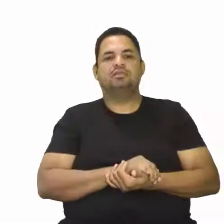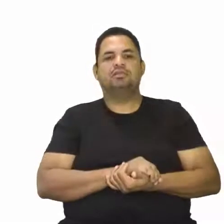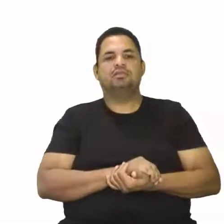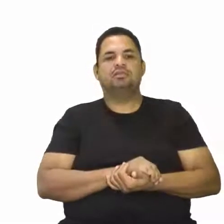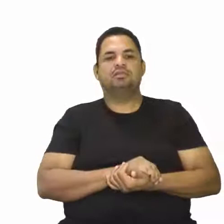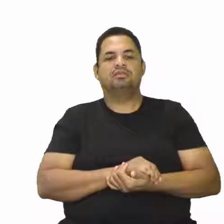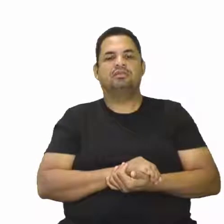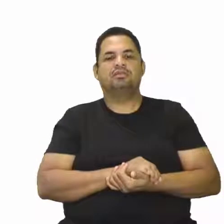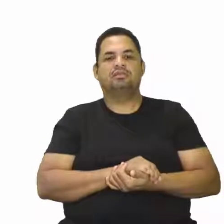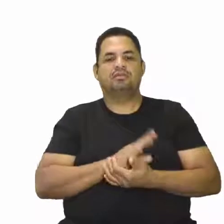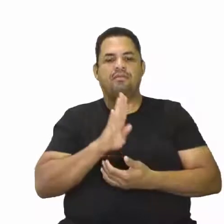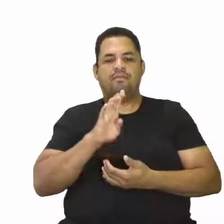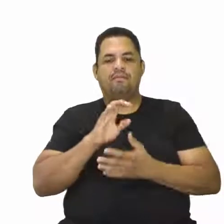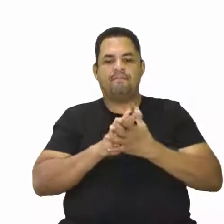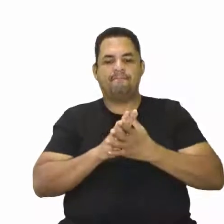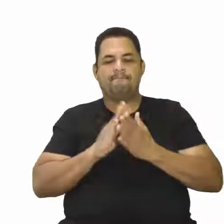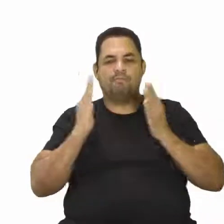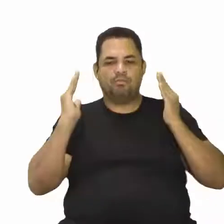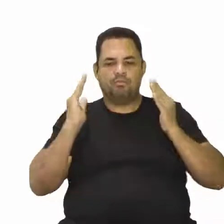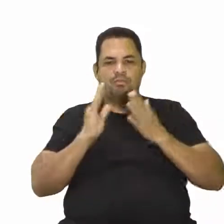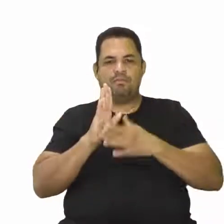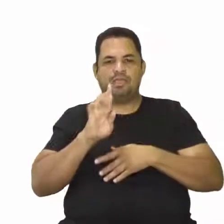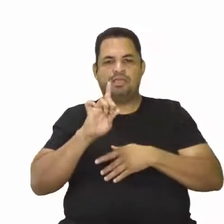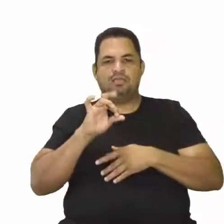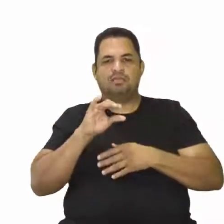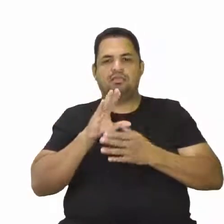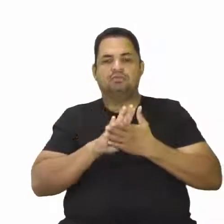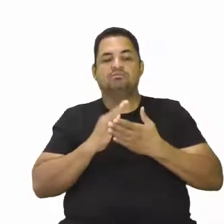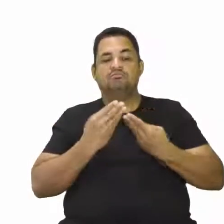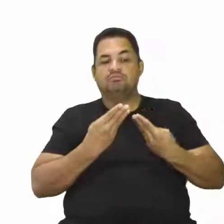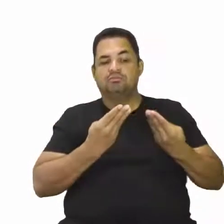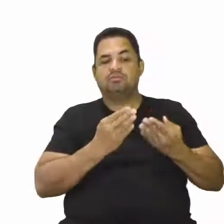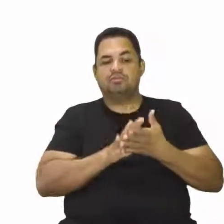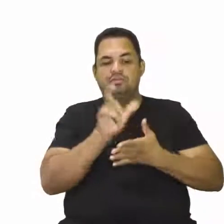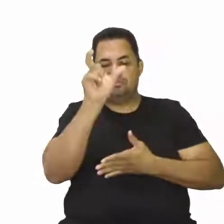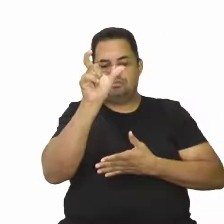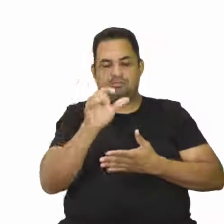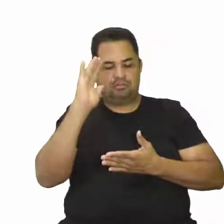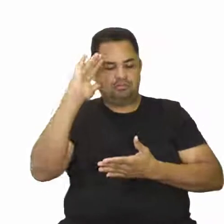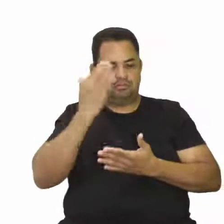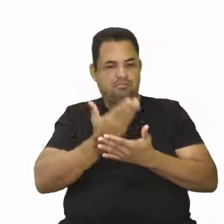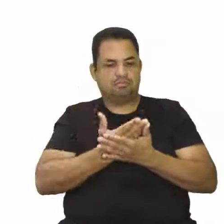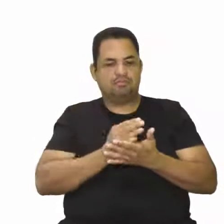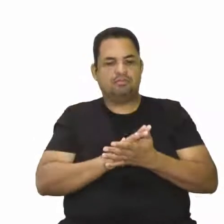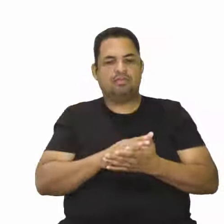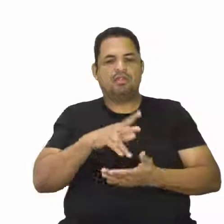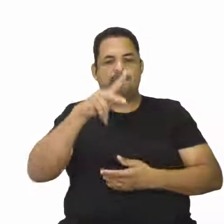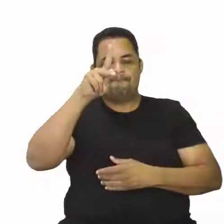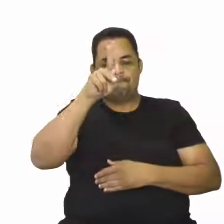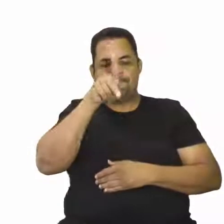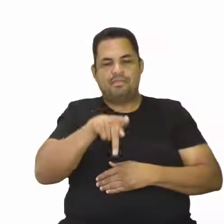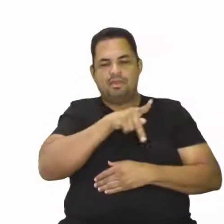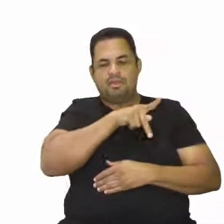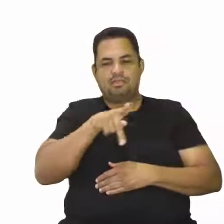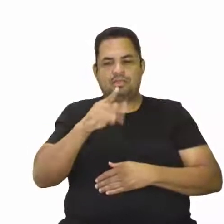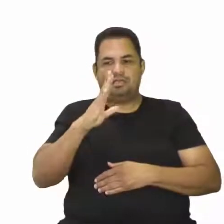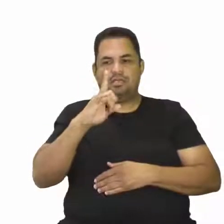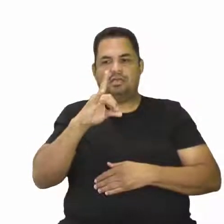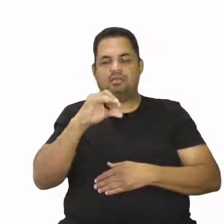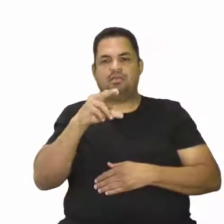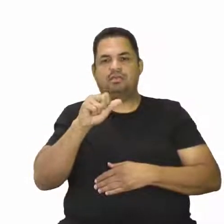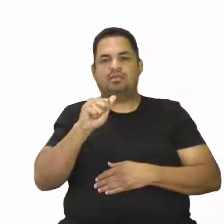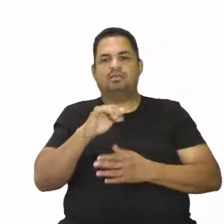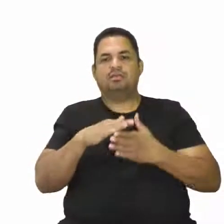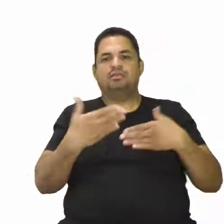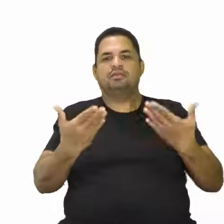bispo encarregou o seu homem de confiança, o padre Caetano, fazer isso. E